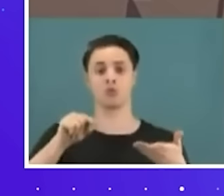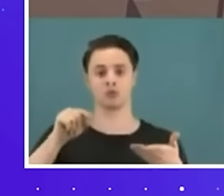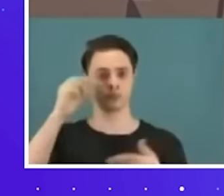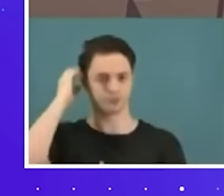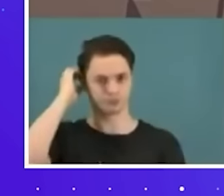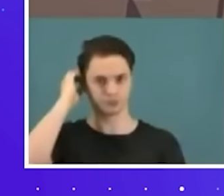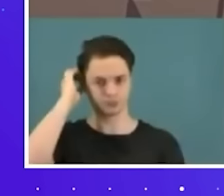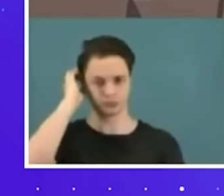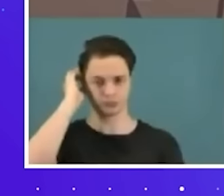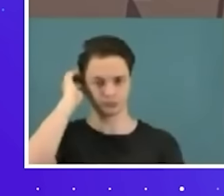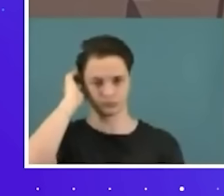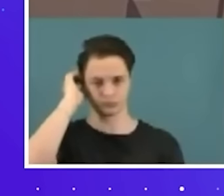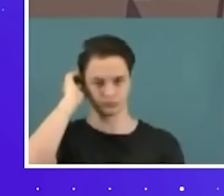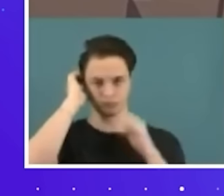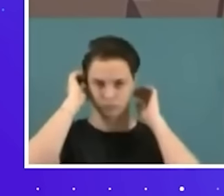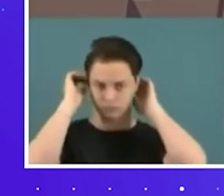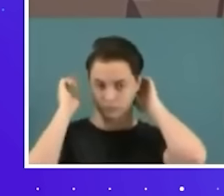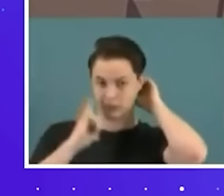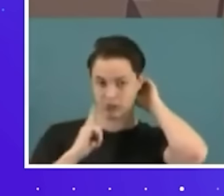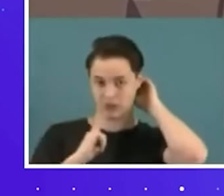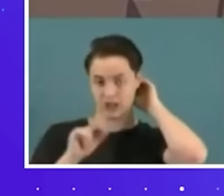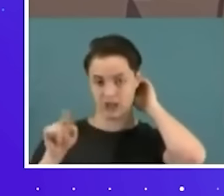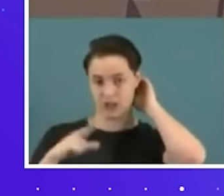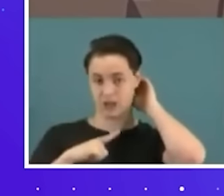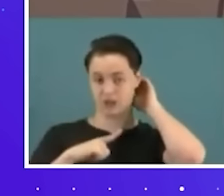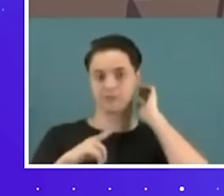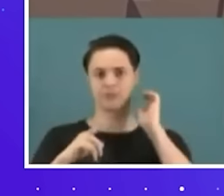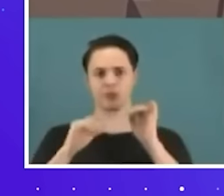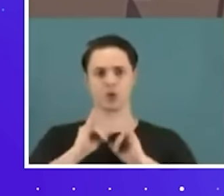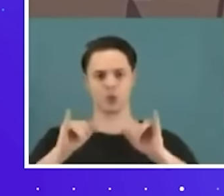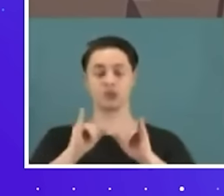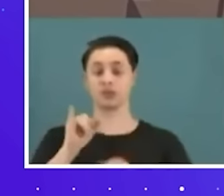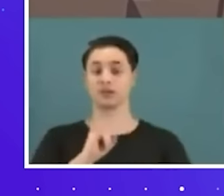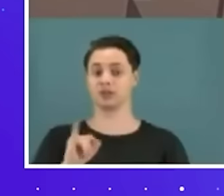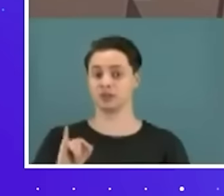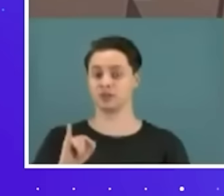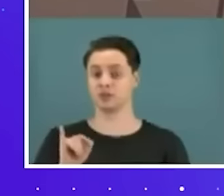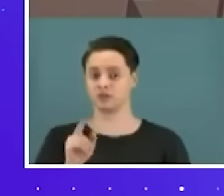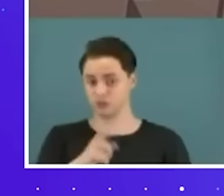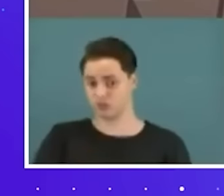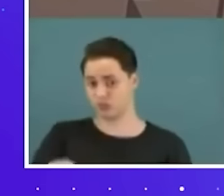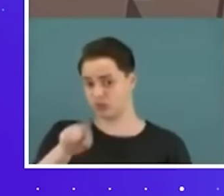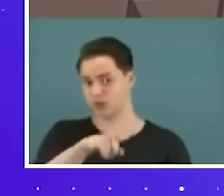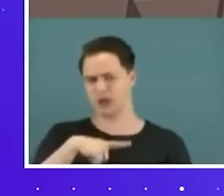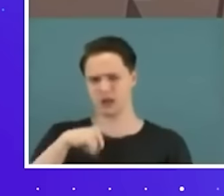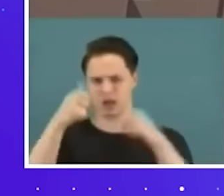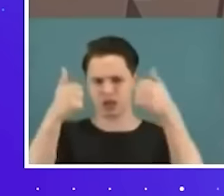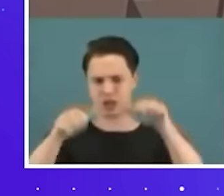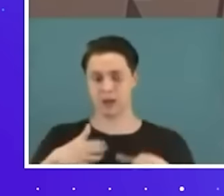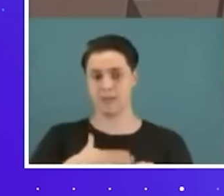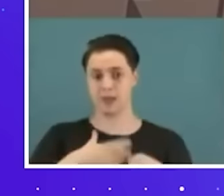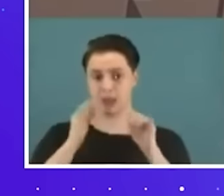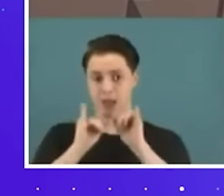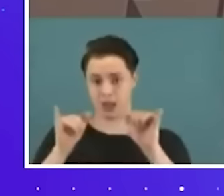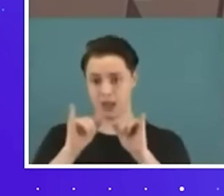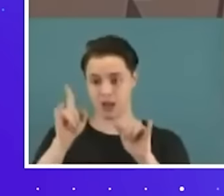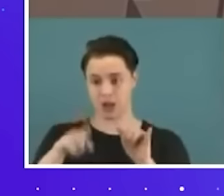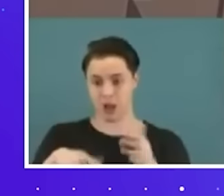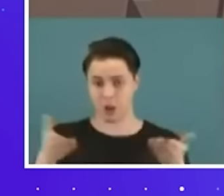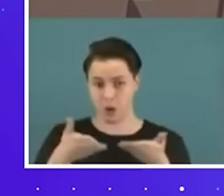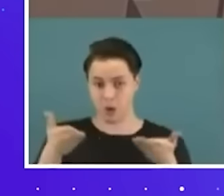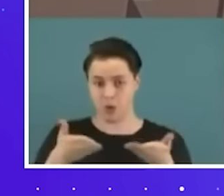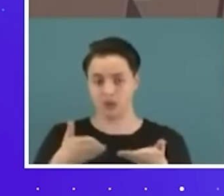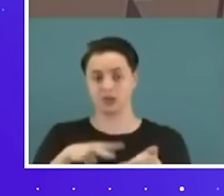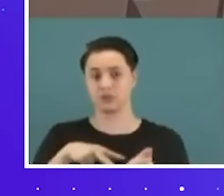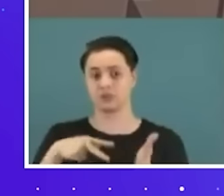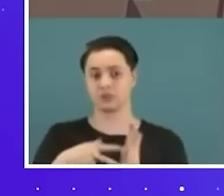outras competições de base o requerimento a respeito de Glauber foi aceito ontem hoje Portinho o senador eh confirmou